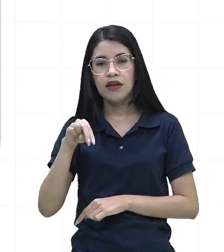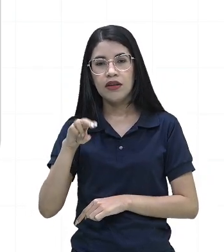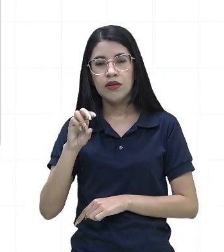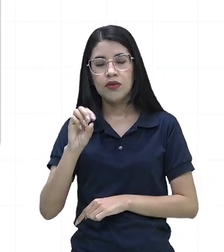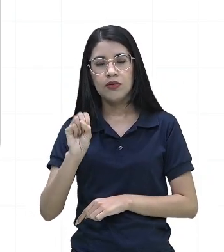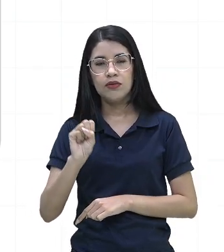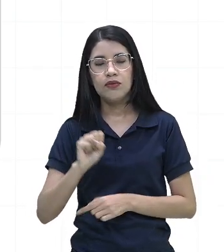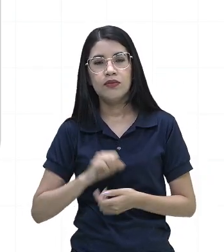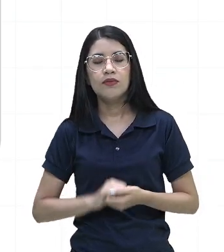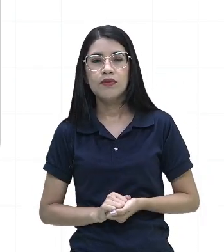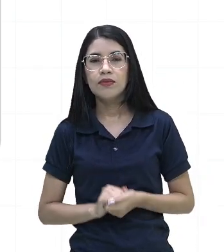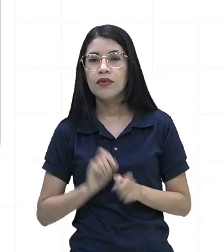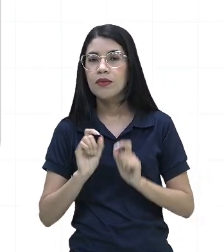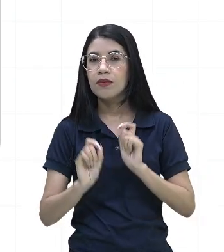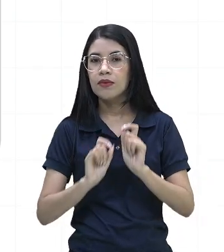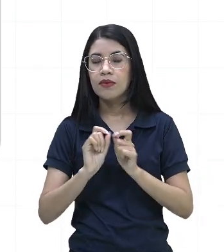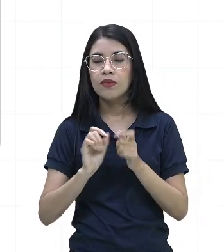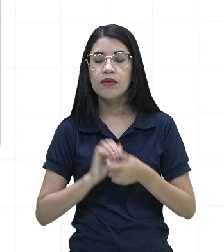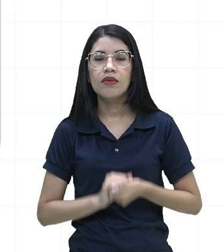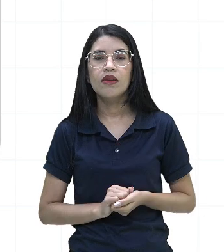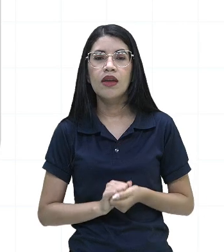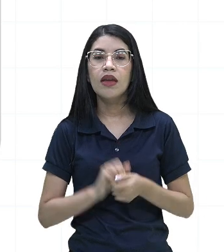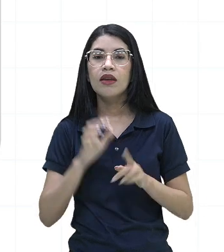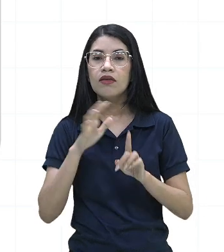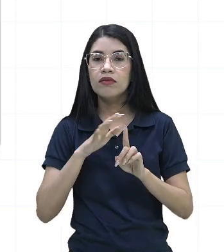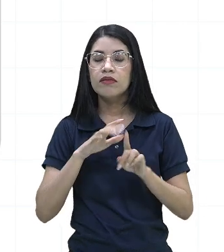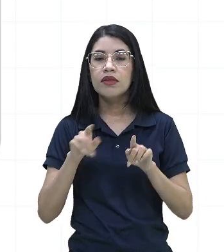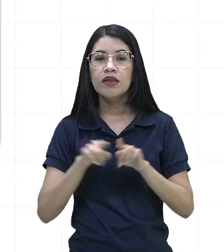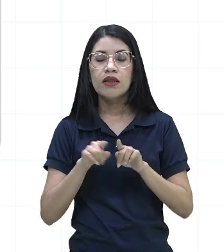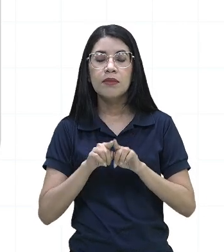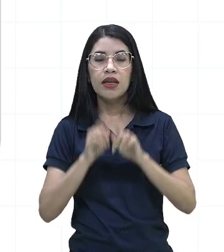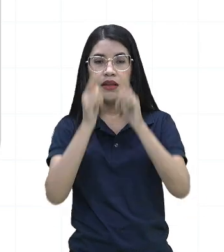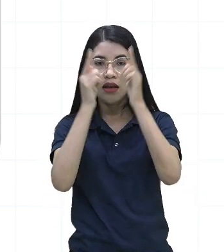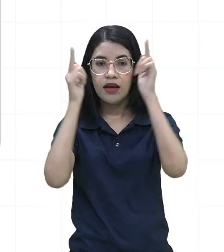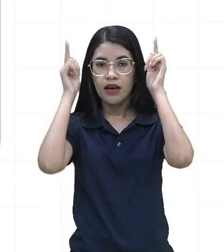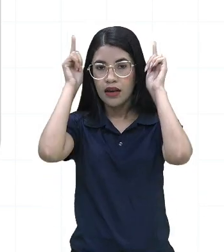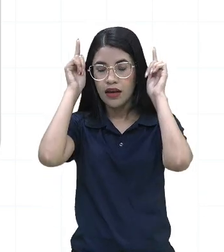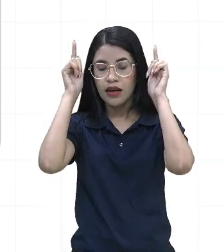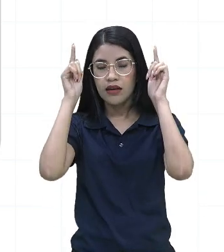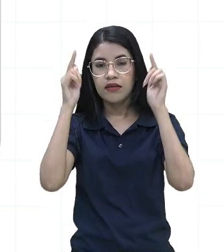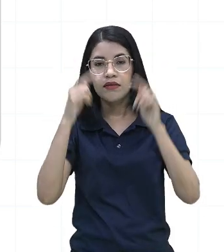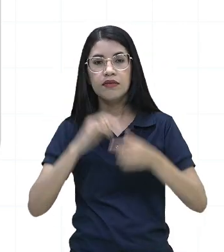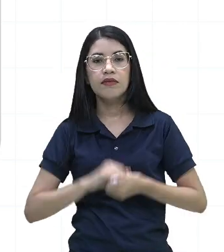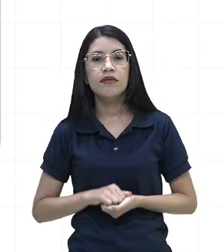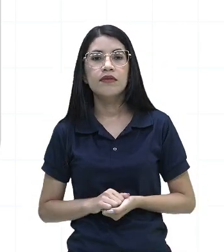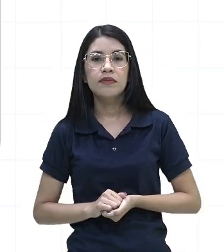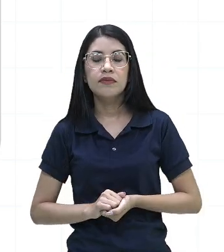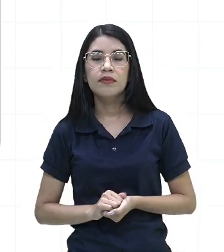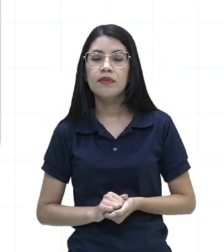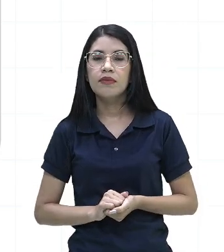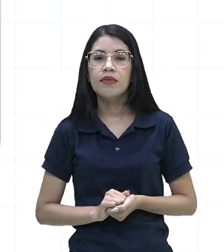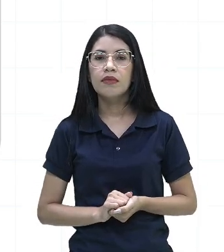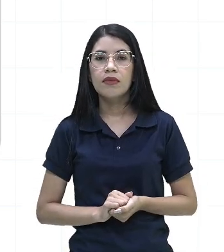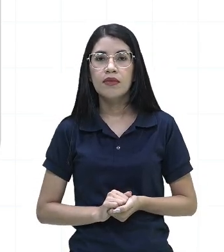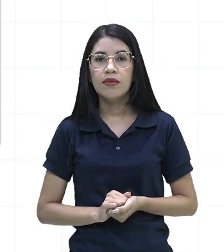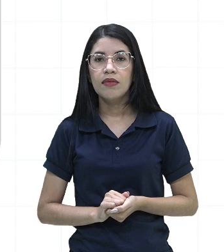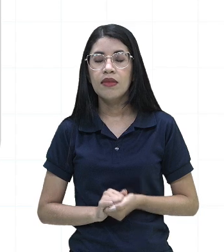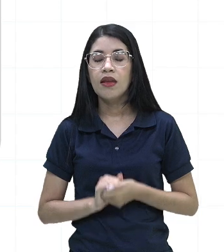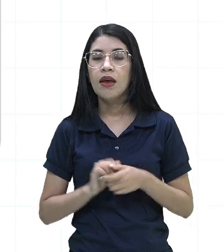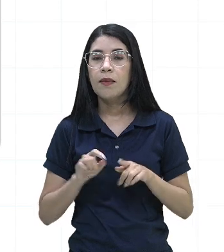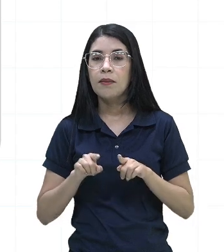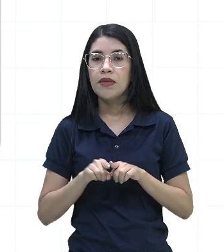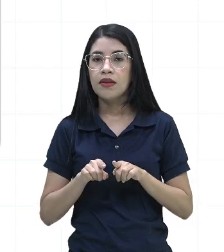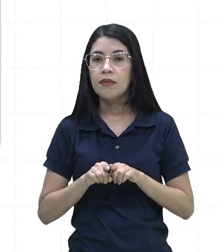que é justamente essa influência grega no teatro romano. Mas não só Roma